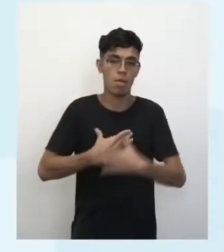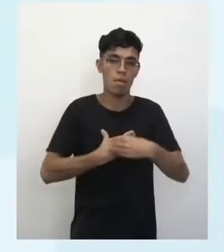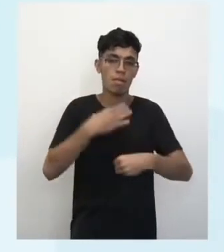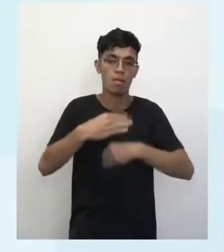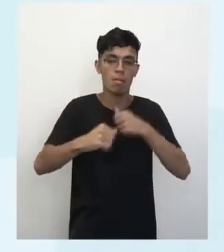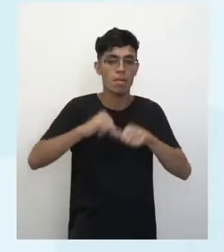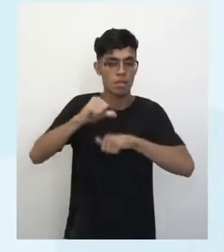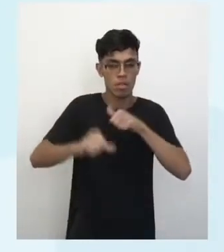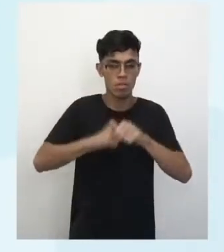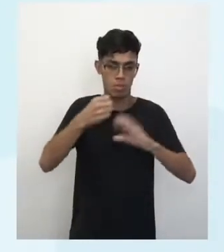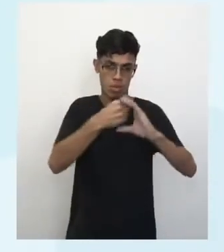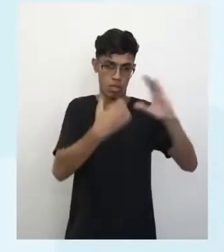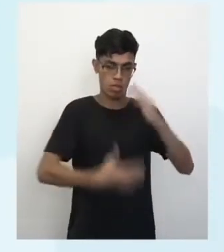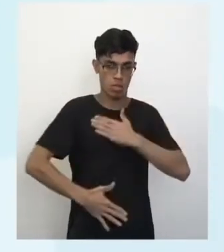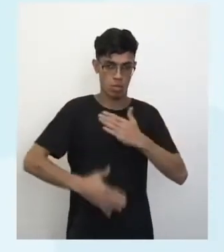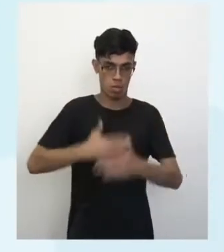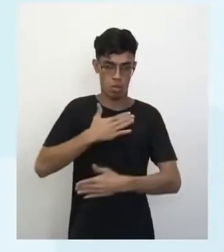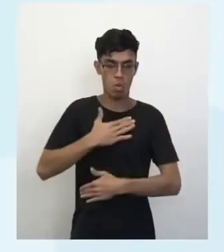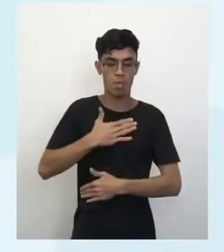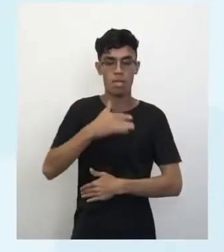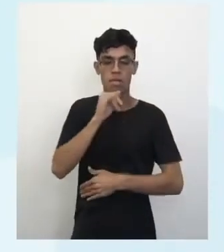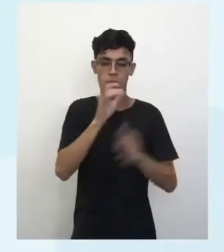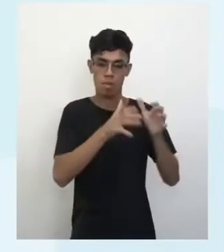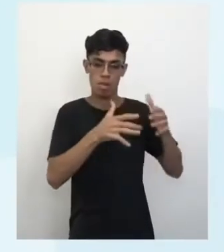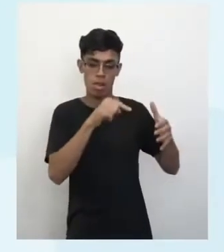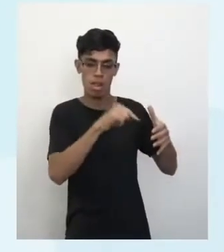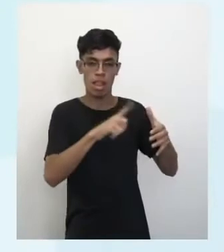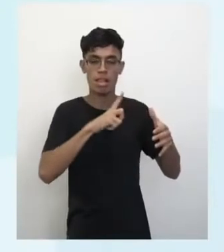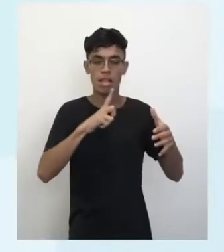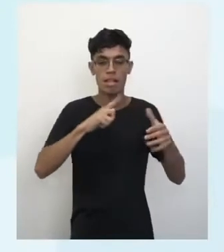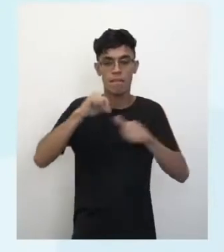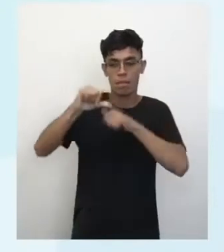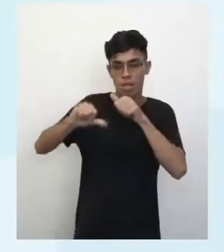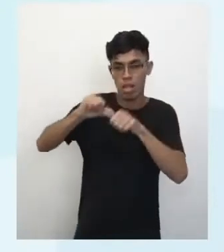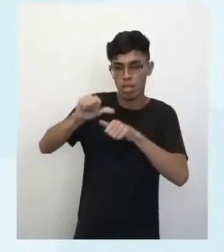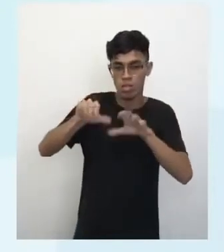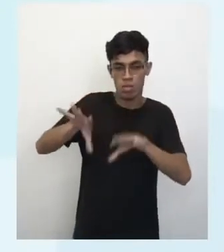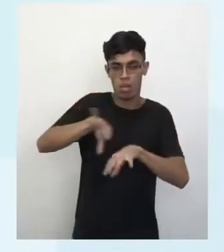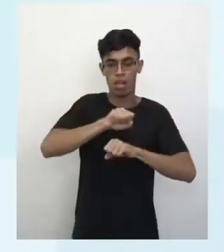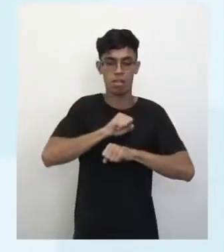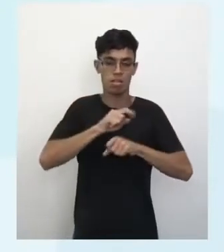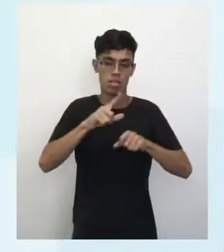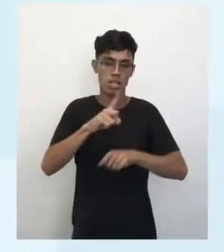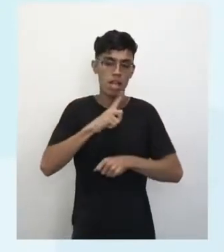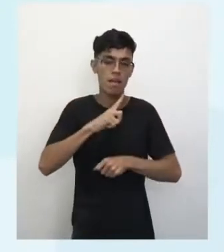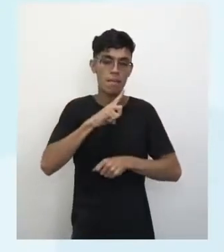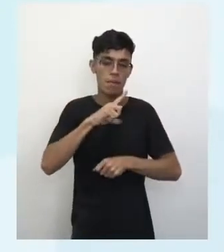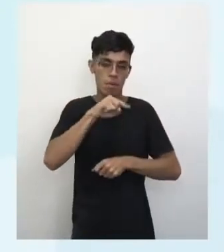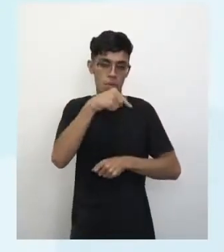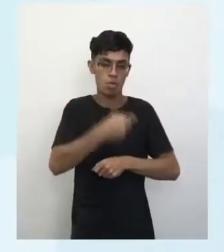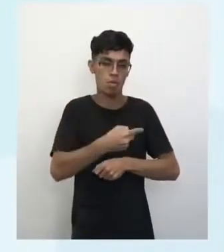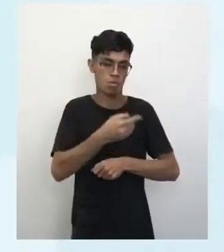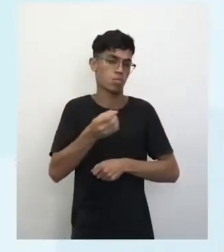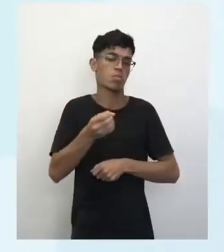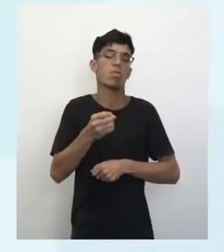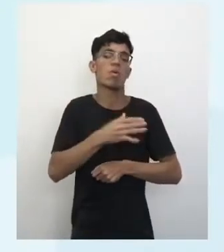geração. Quando uma espécie acumula muitas dessas alterações, gera uma nova espécie de forma